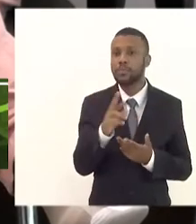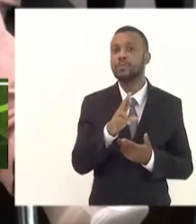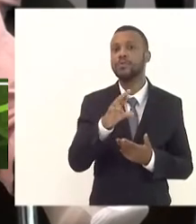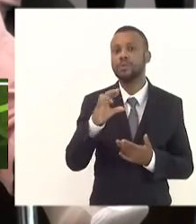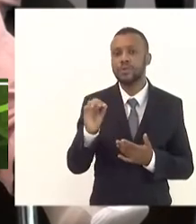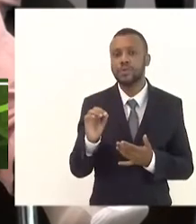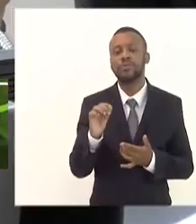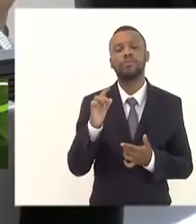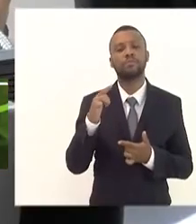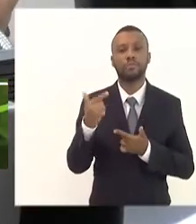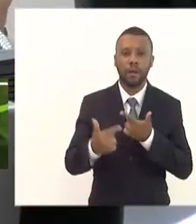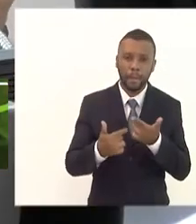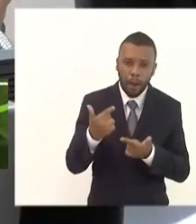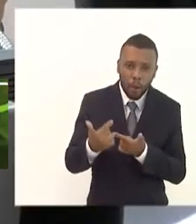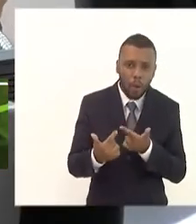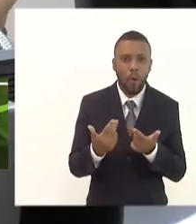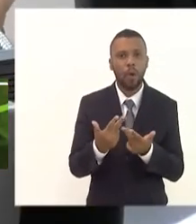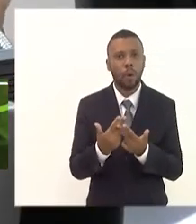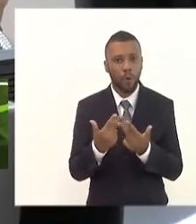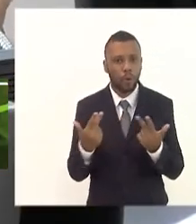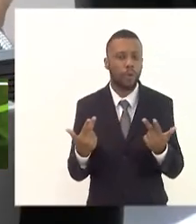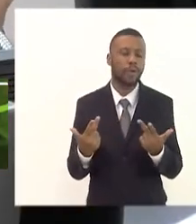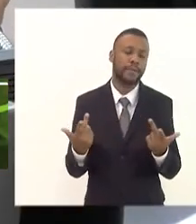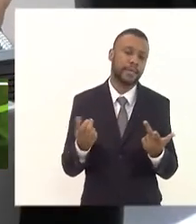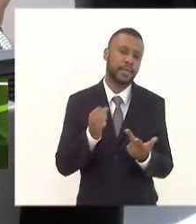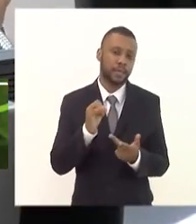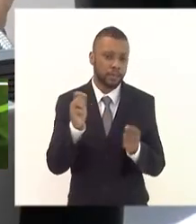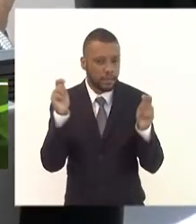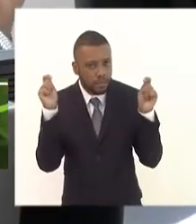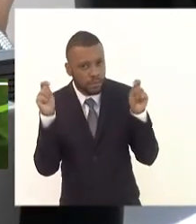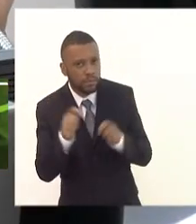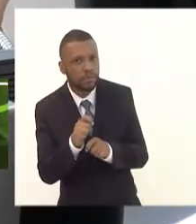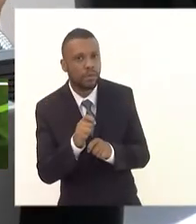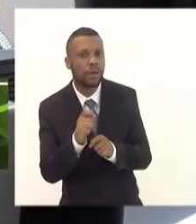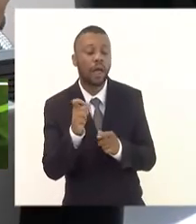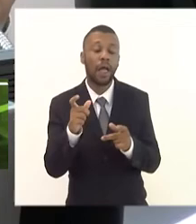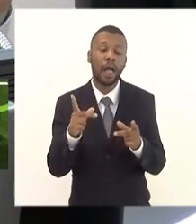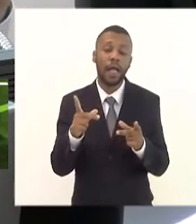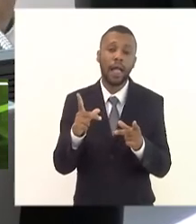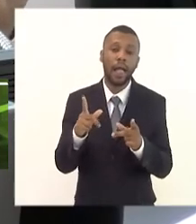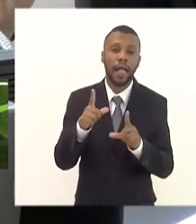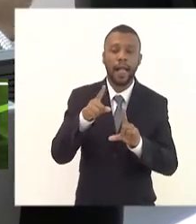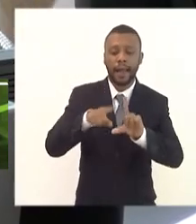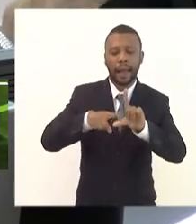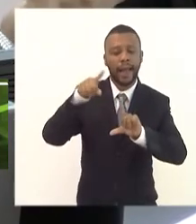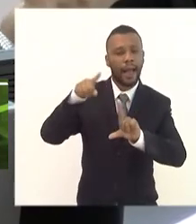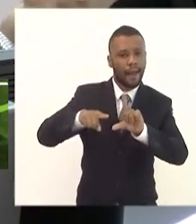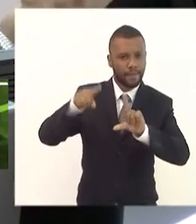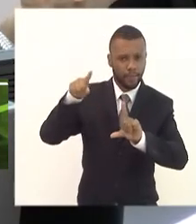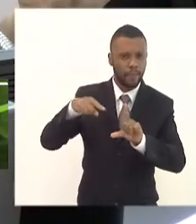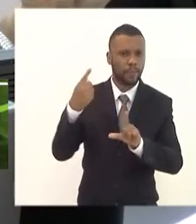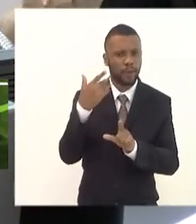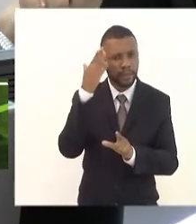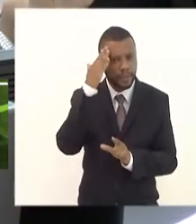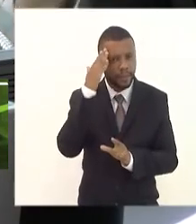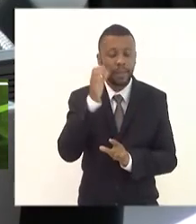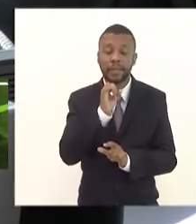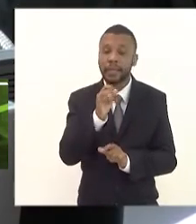se atuou, se isso é meramente gráfico, para saber se as áreas de